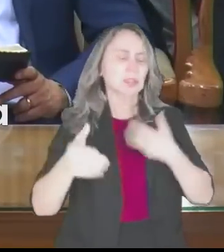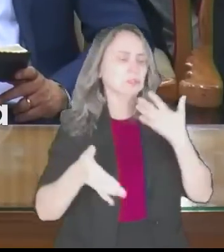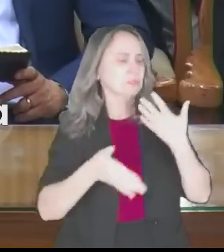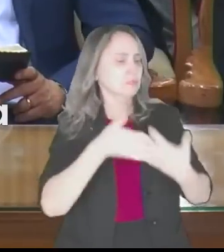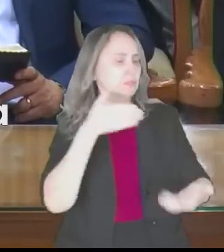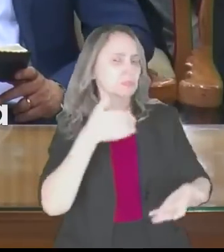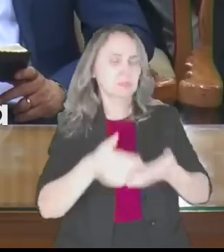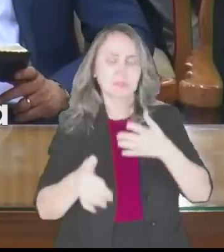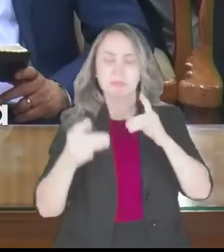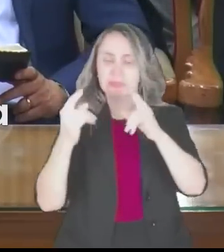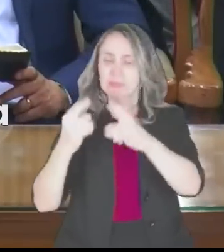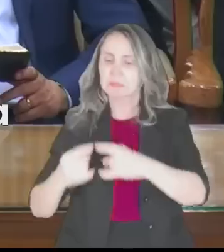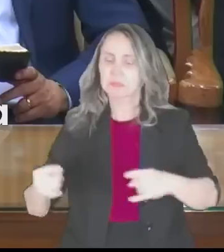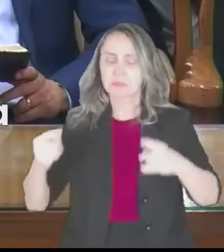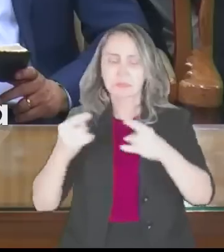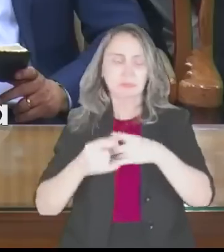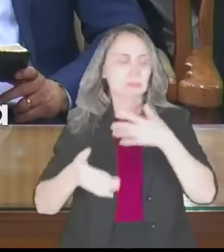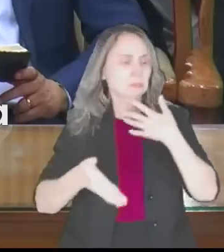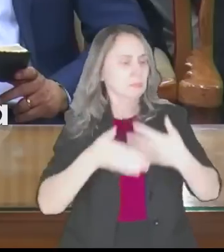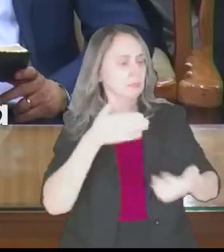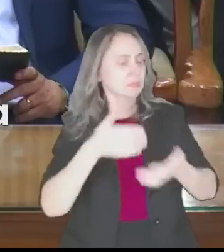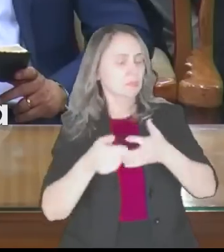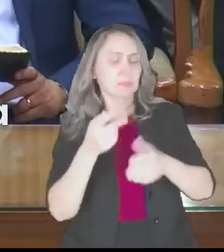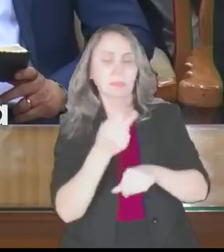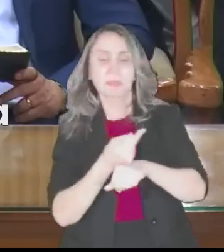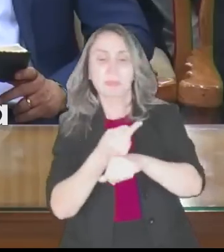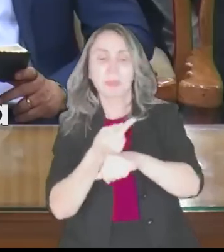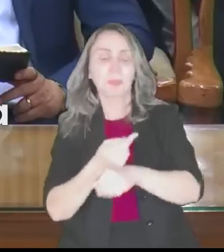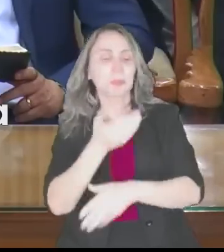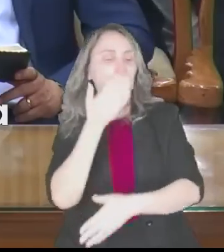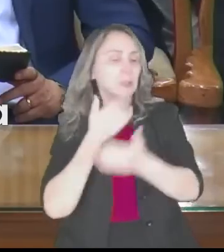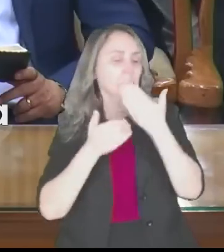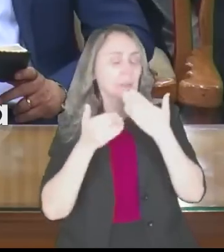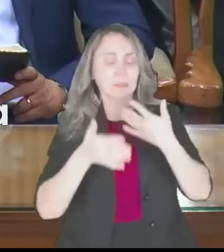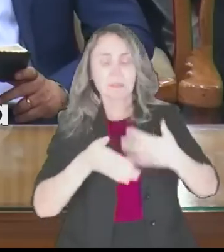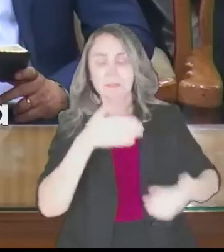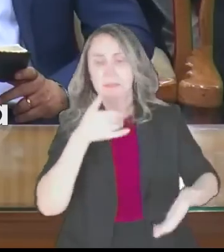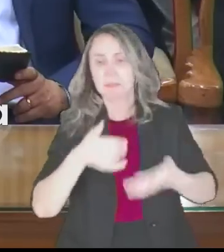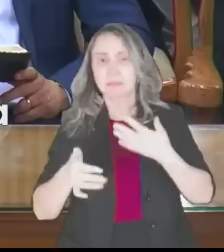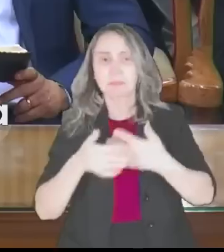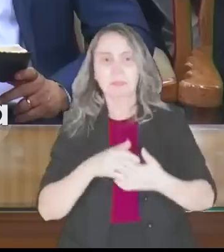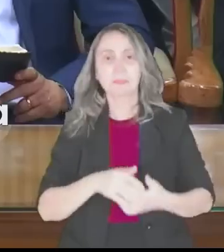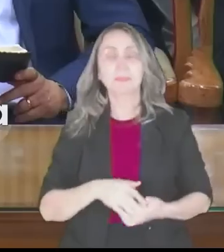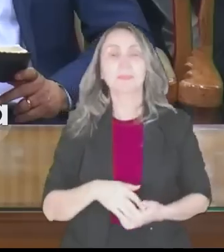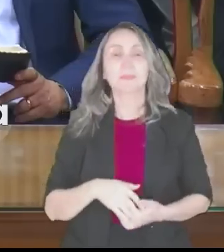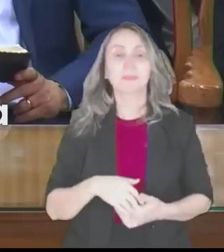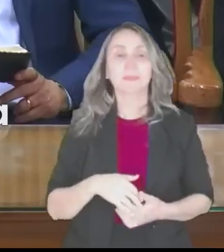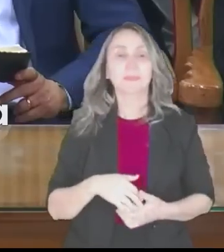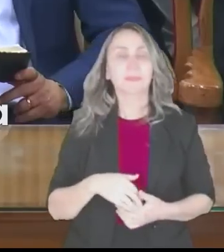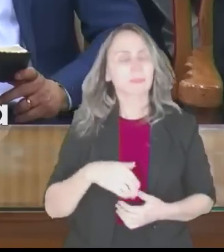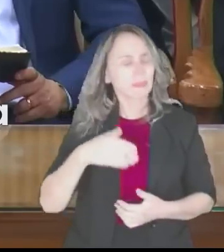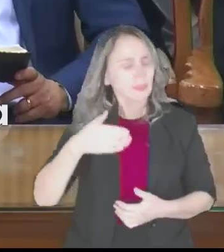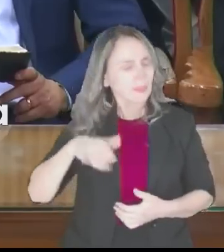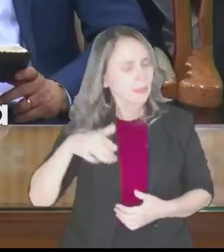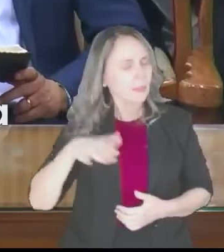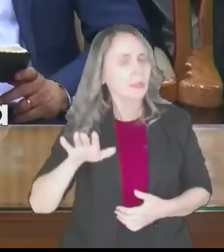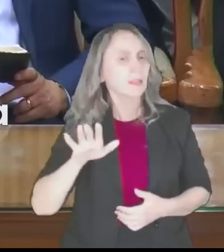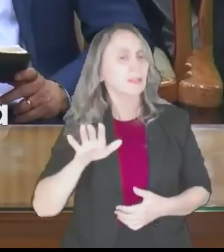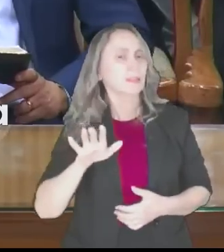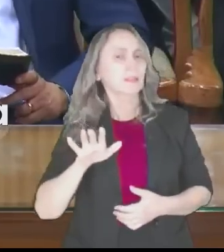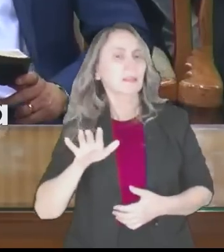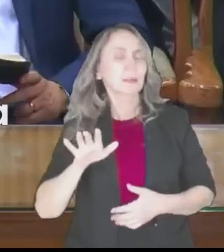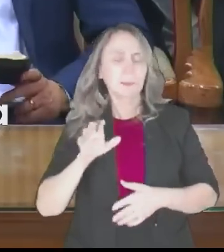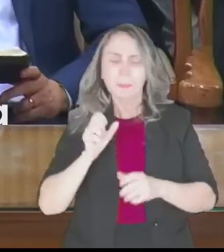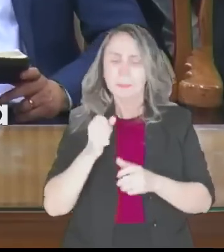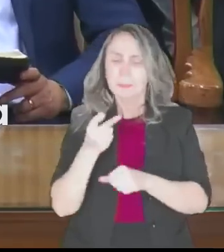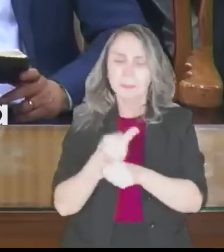vão atrás dos pepinos. Procura outra versão, procura a NVI. Vão atrás dos pepinos, vão atrás dos alhos, vão